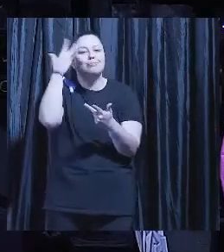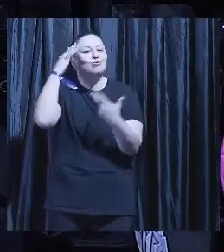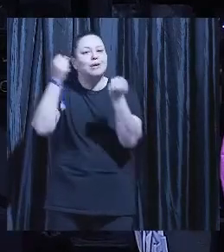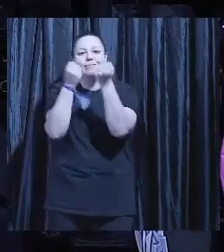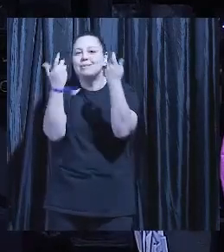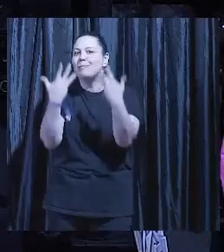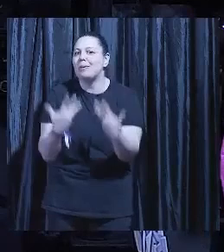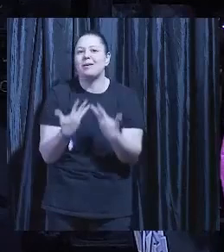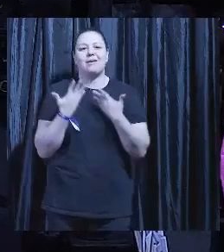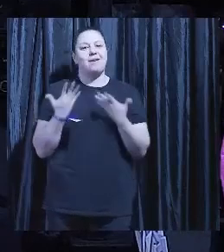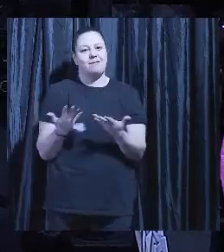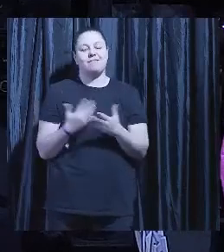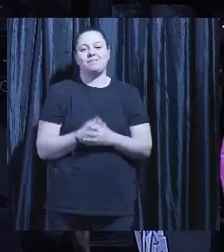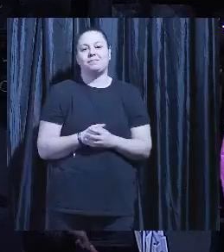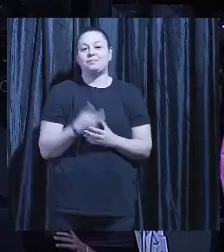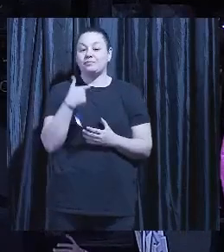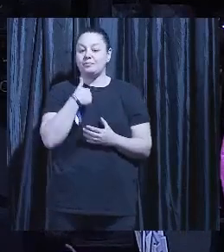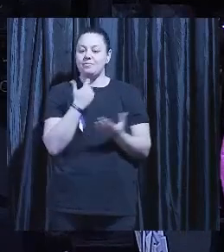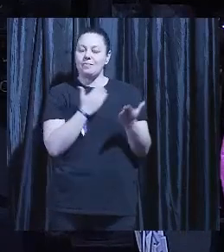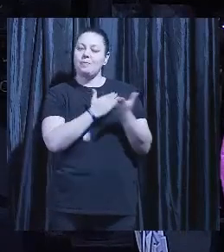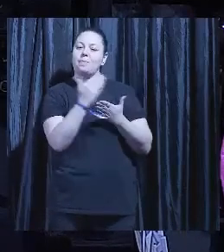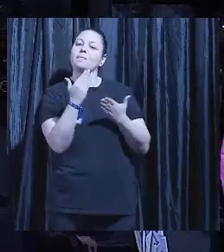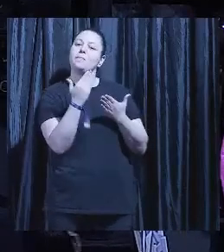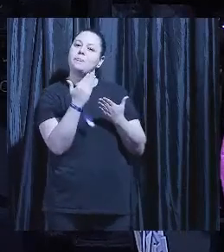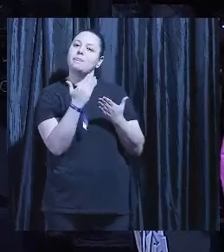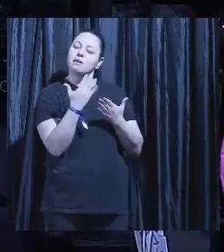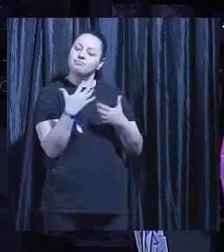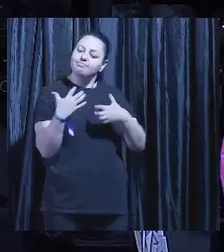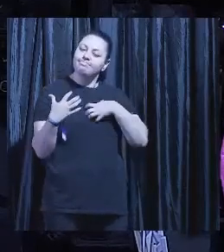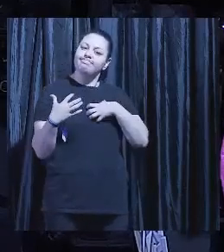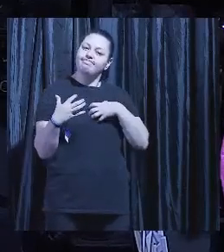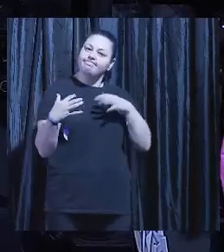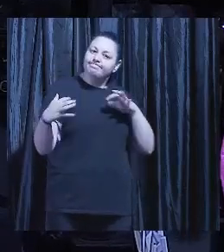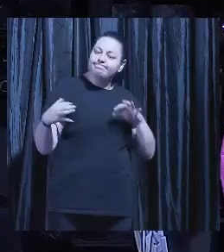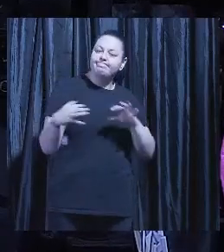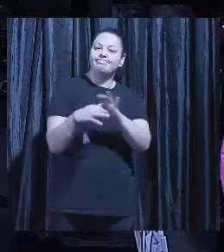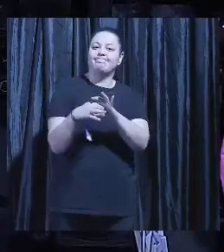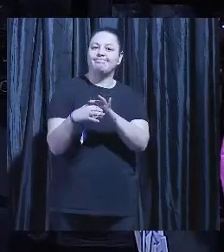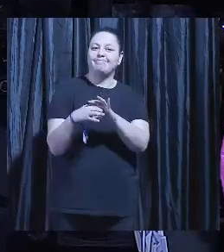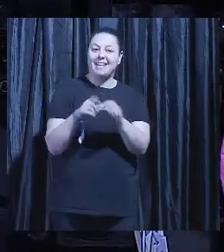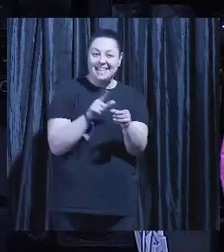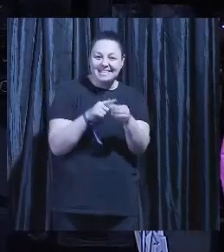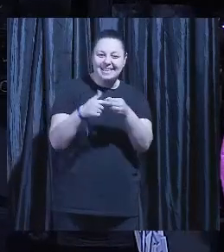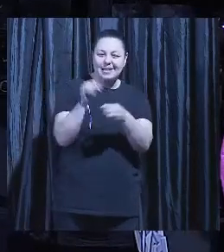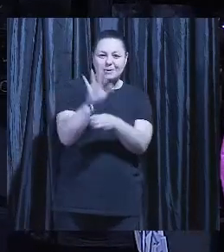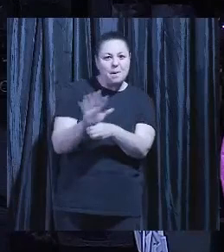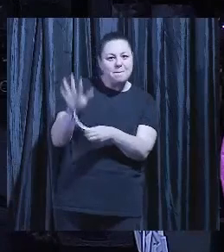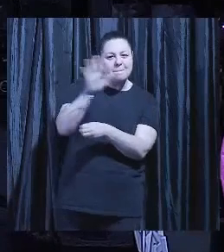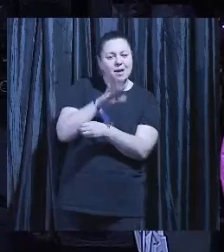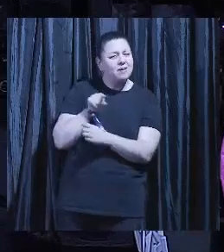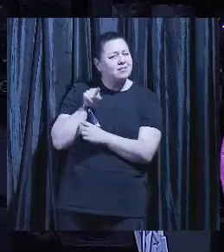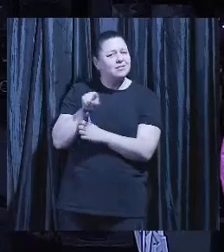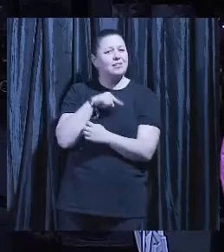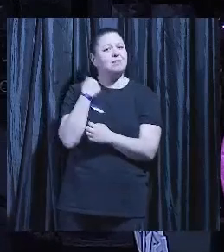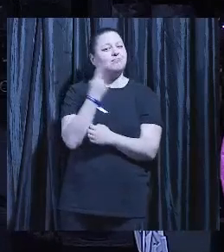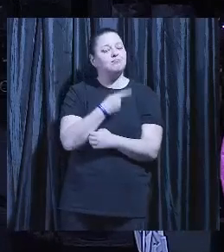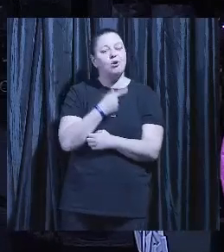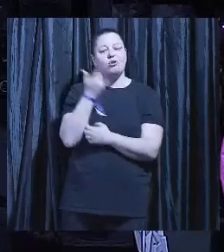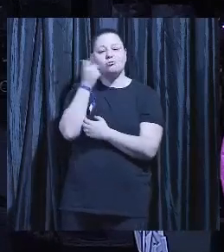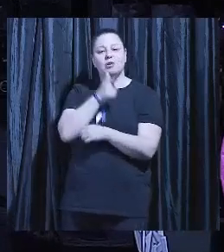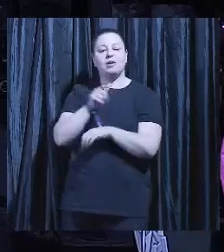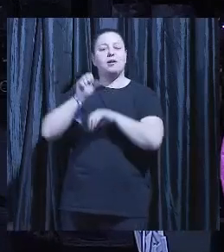bem. E eu me conectei ali. E a Cidade da Imagem é isso, é um lugar onde a gente vai capacitar